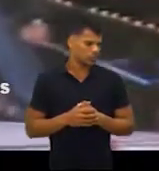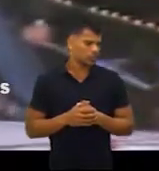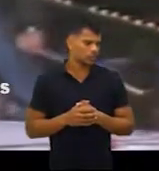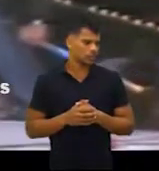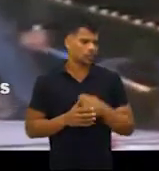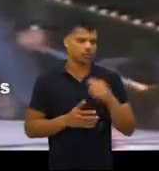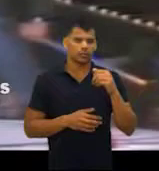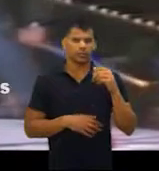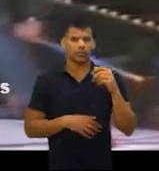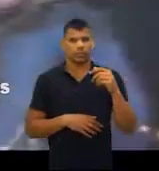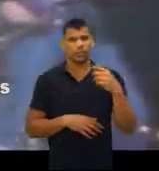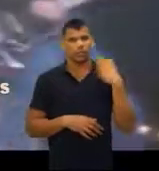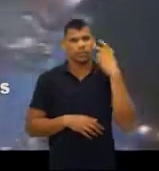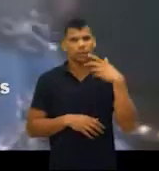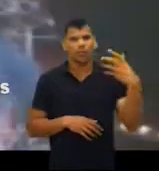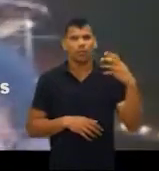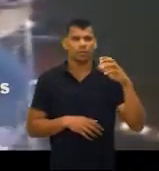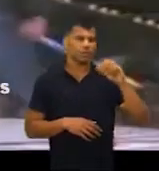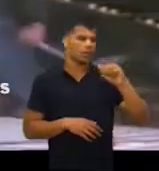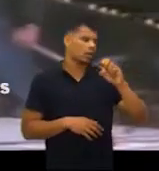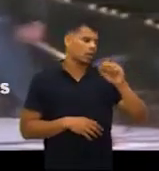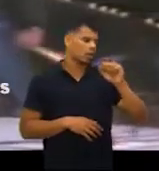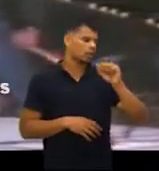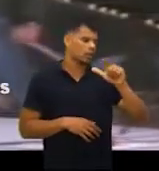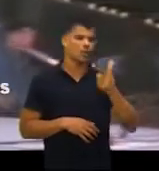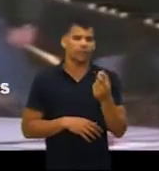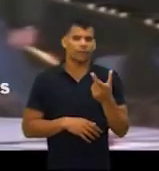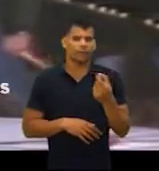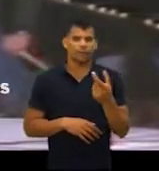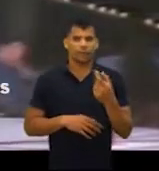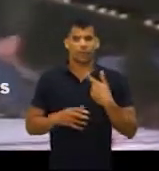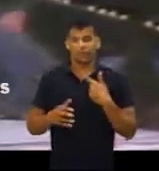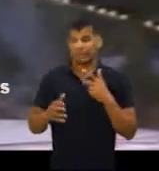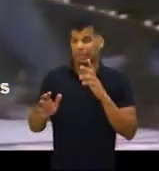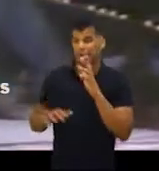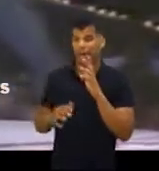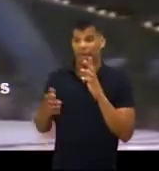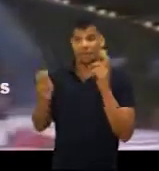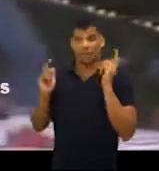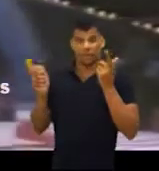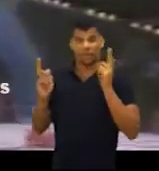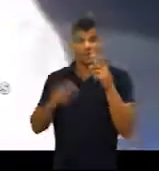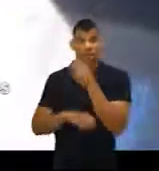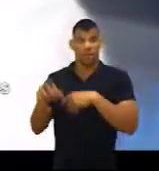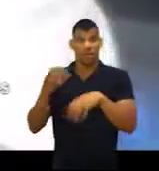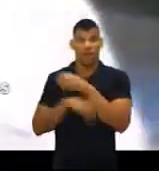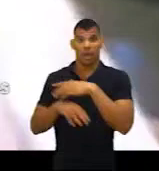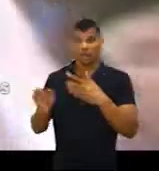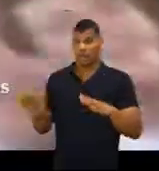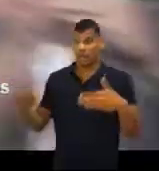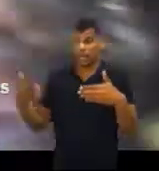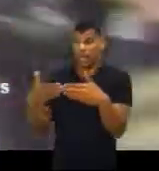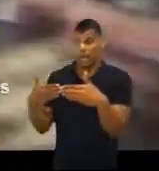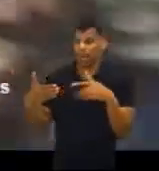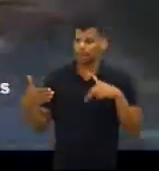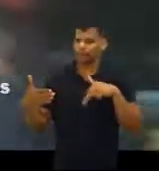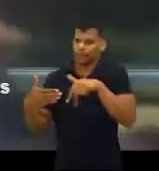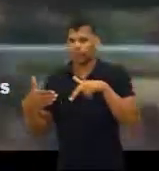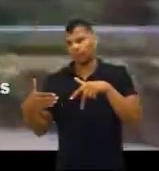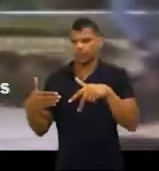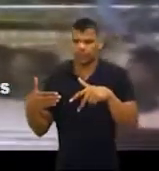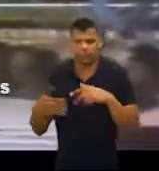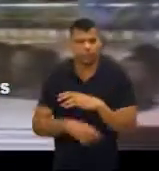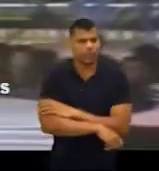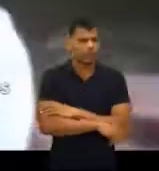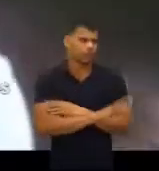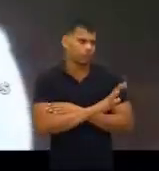aparecendo. Então deu um frescor muito bacana. Somos gente de nível, o casal 20 daqui, mas